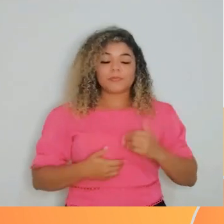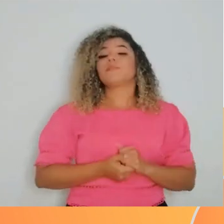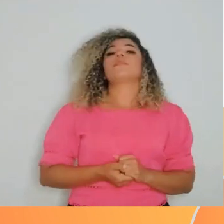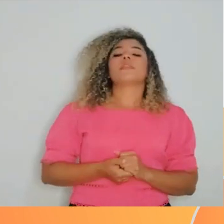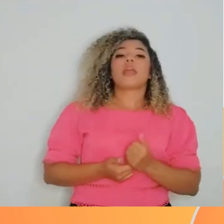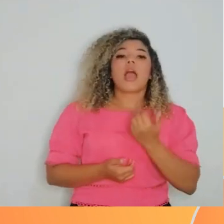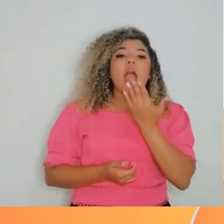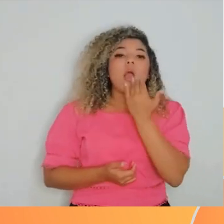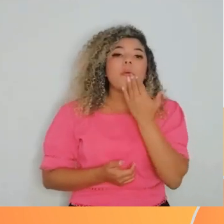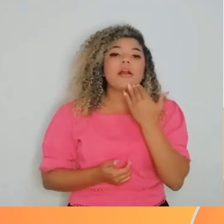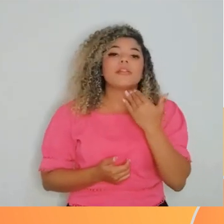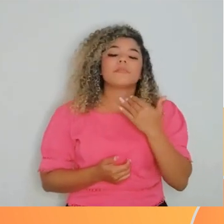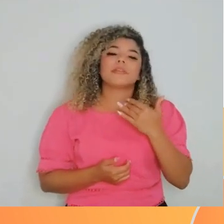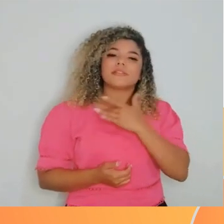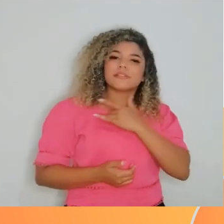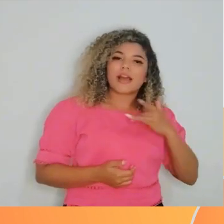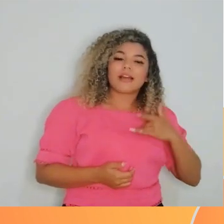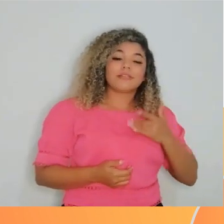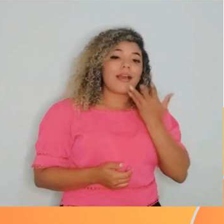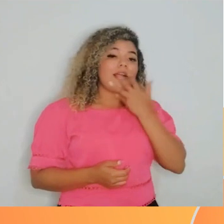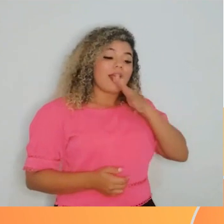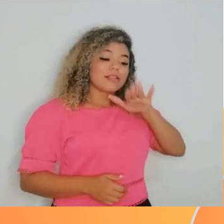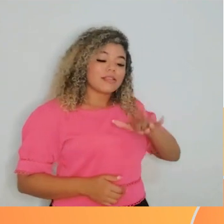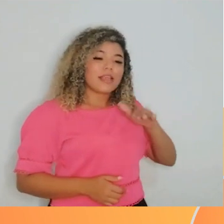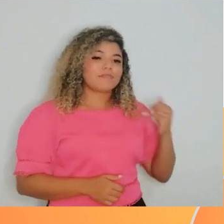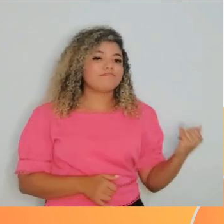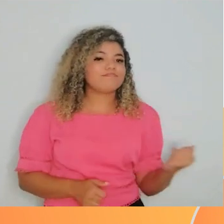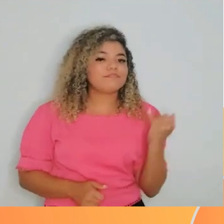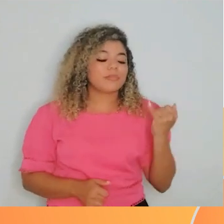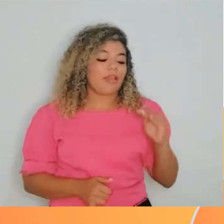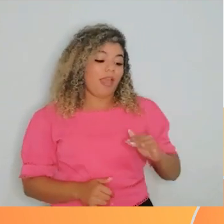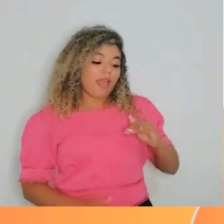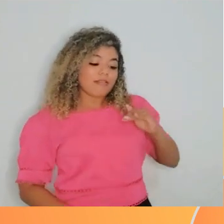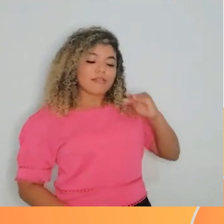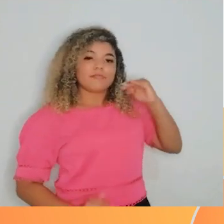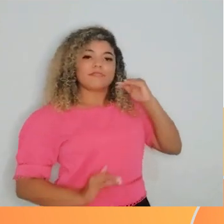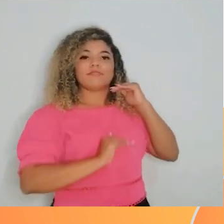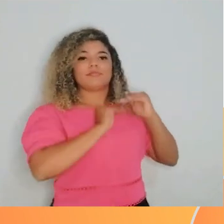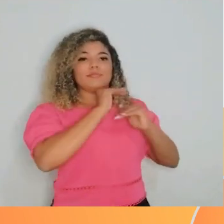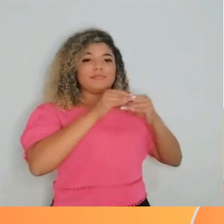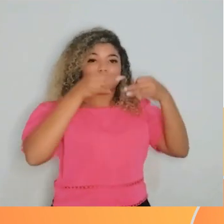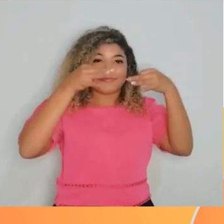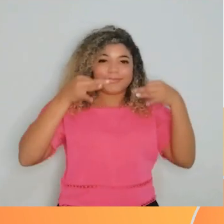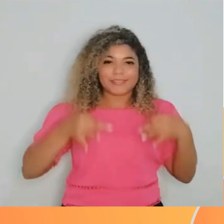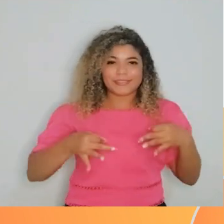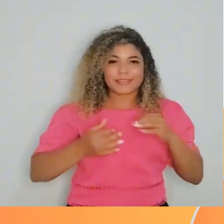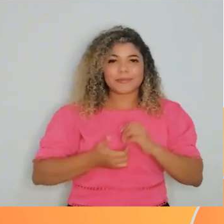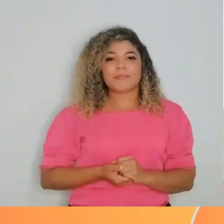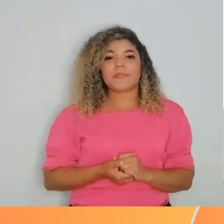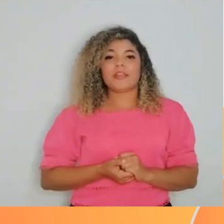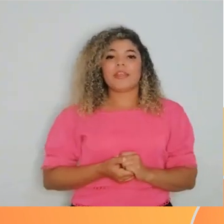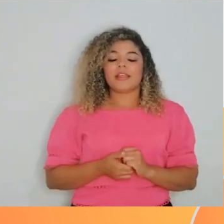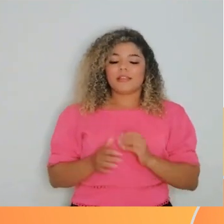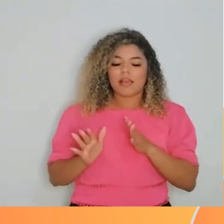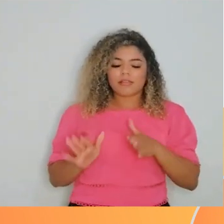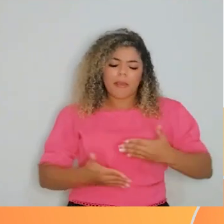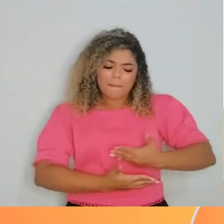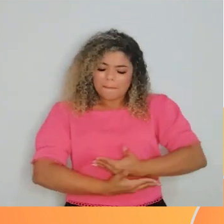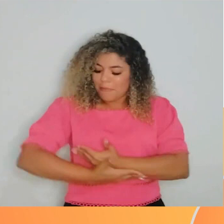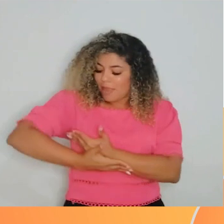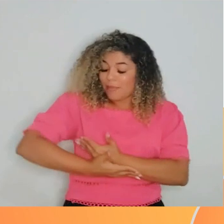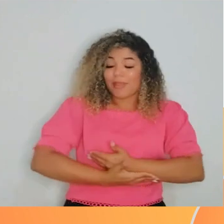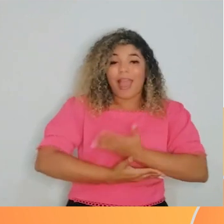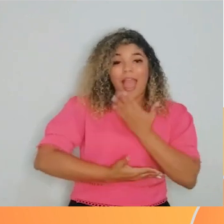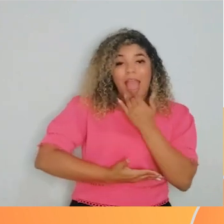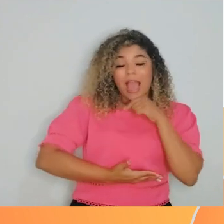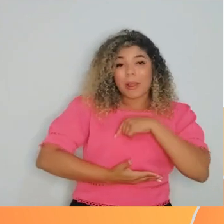Uma alimentação saudável na infância, ela é essencial para garantir um crescimento e um desenvolvimento adequado. Então, desde a fase do bebê,